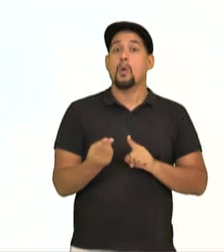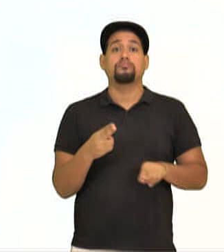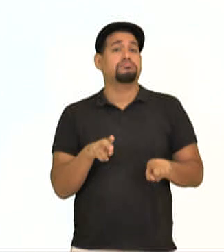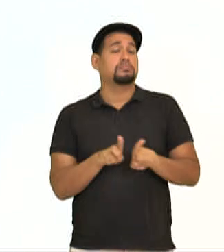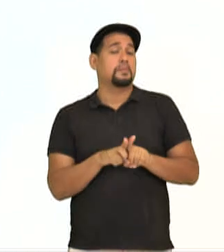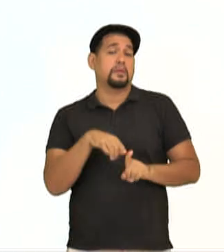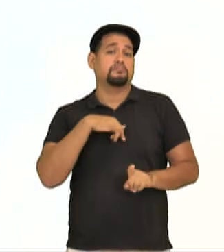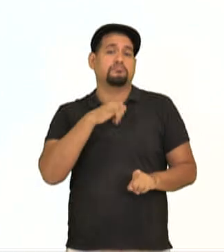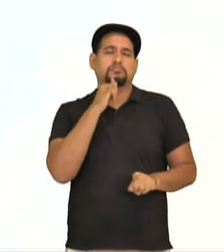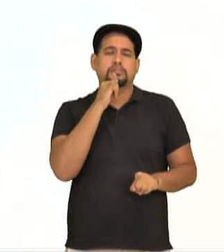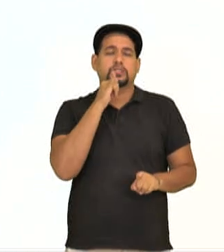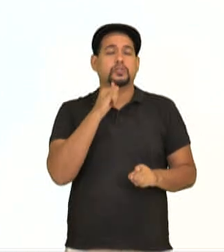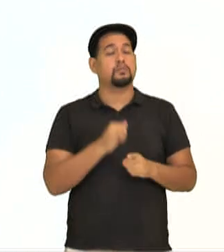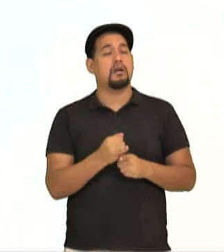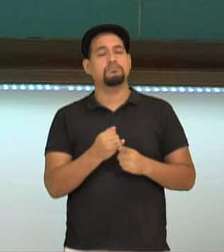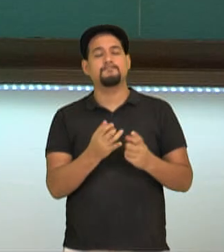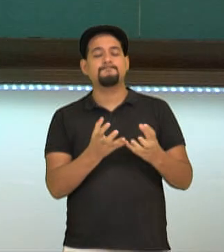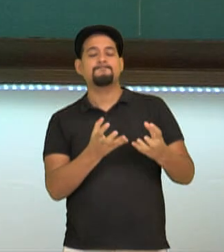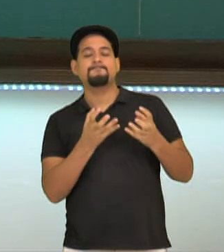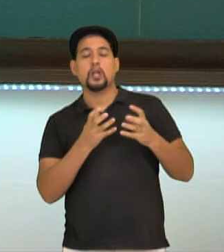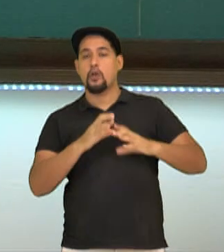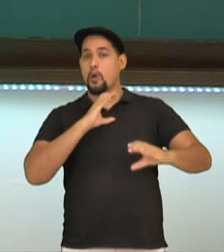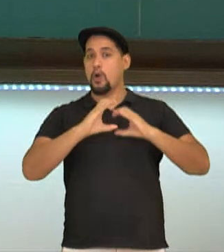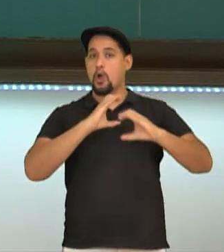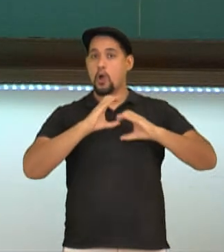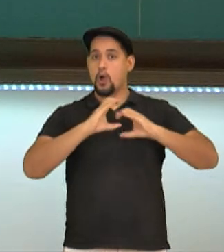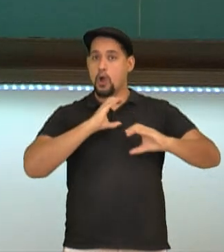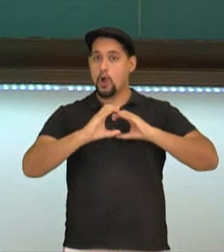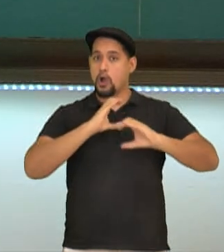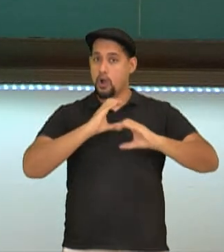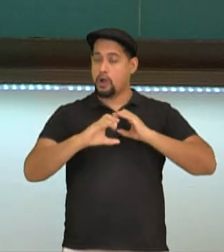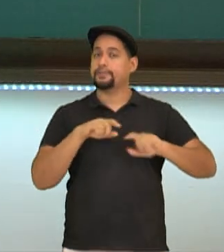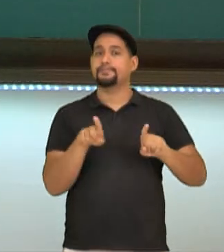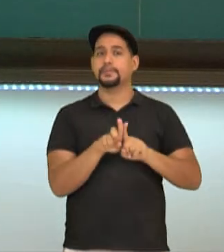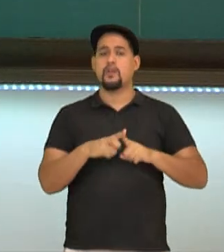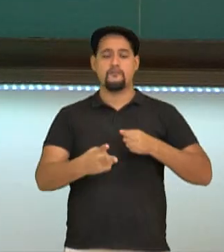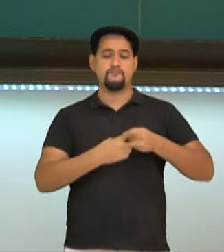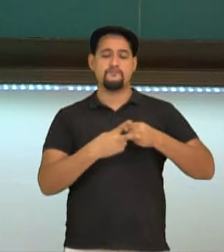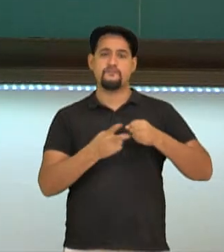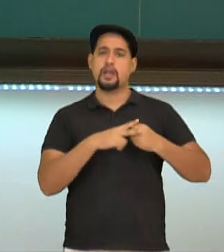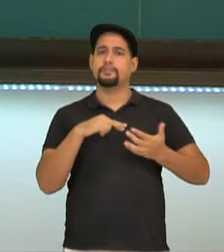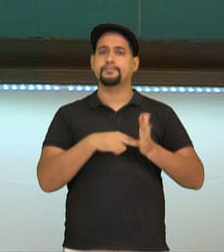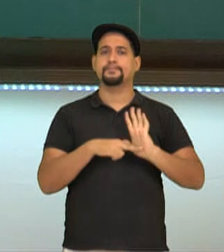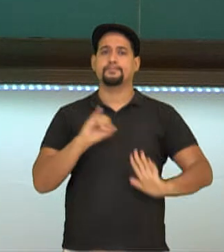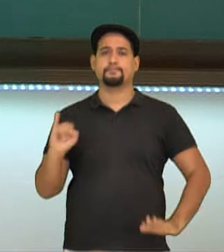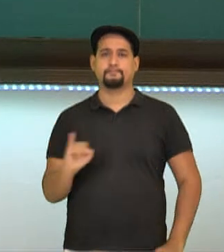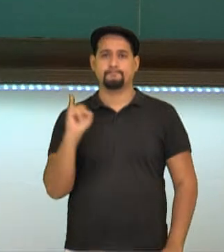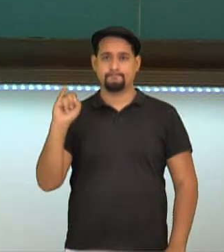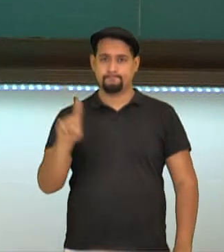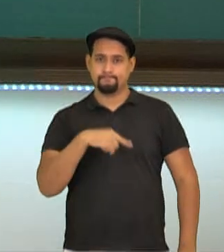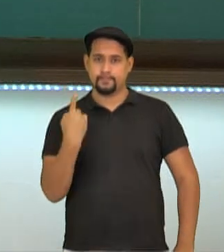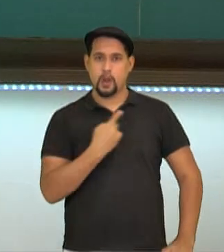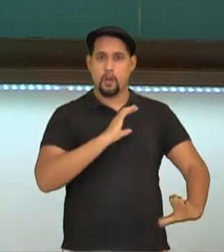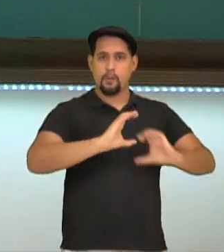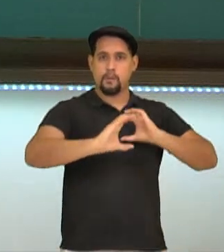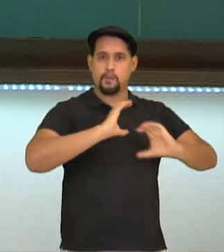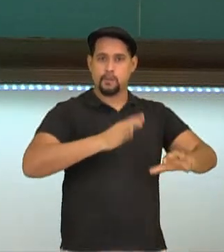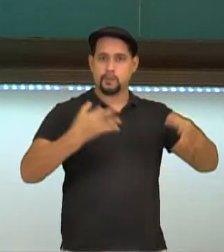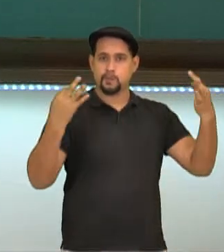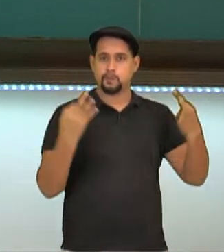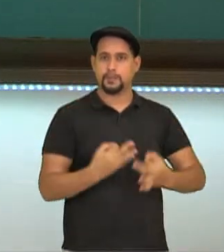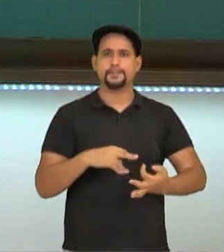uma intenção comunicativa. Então, o verbo é importantíssimo na nossa comunicação.